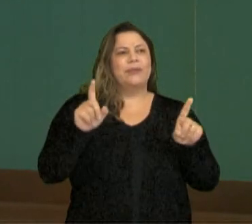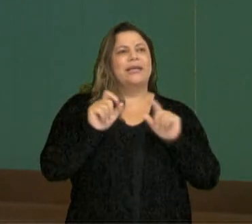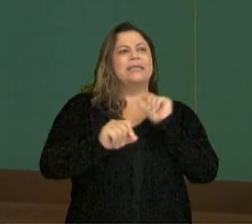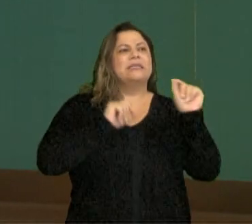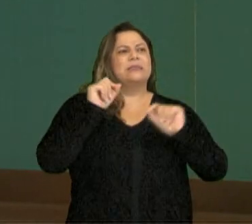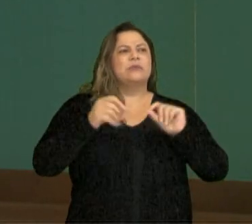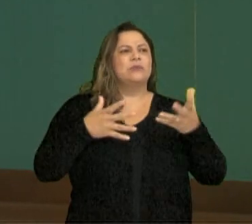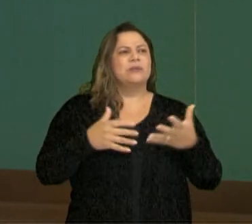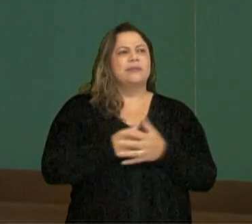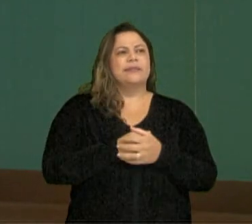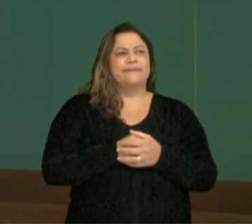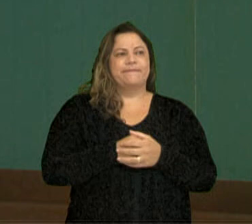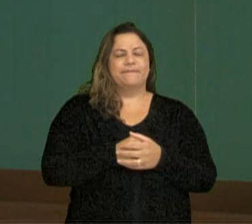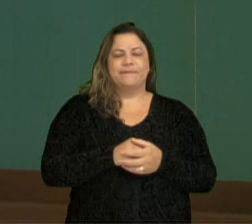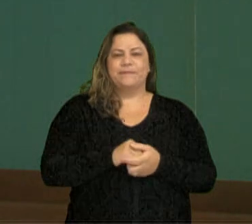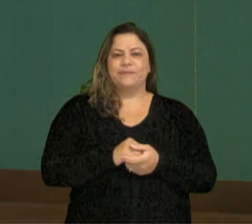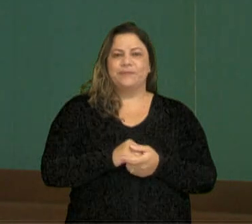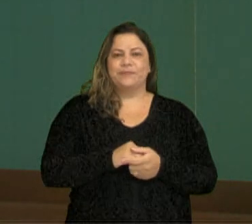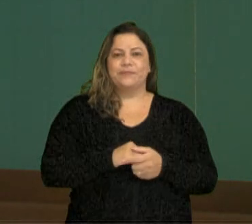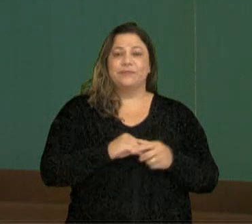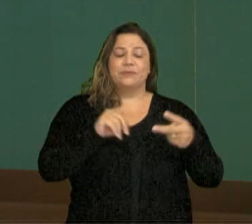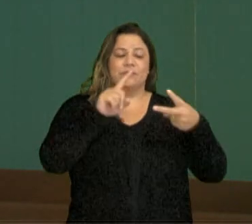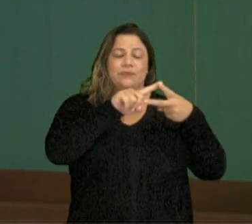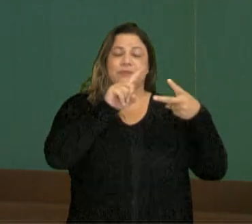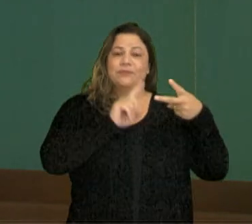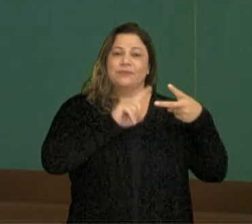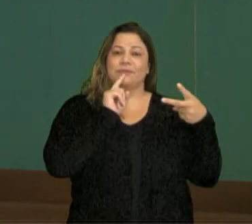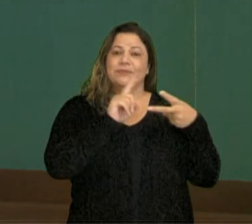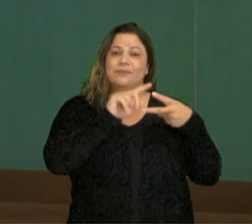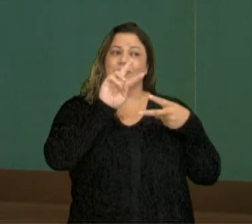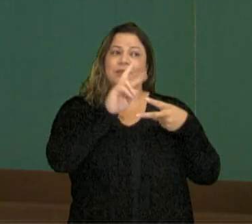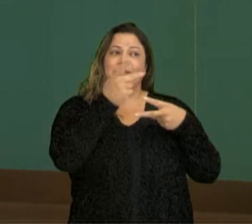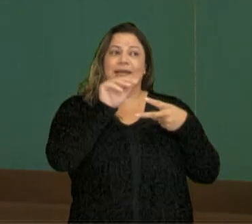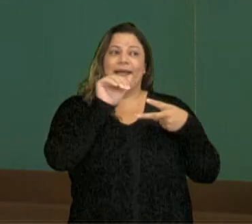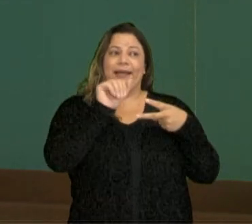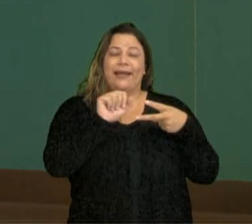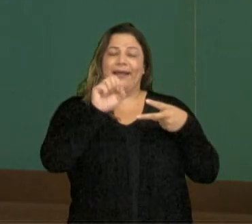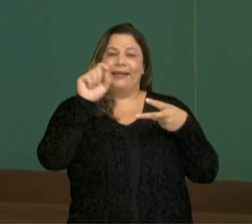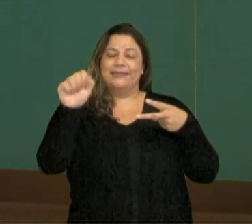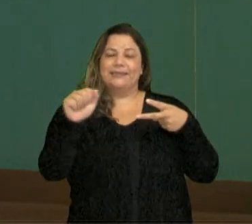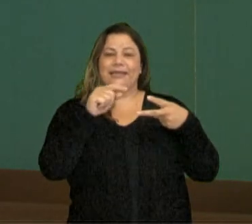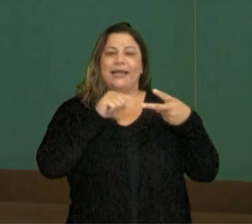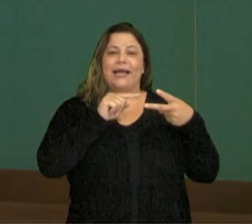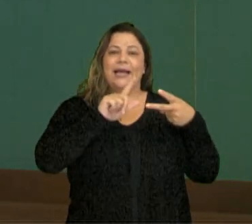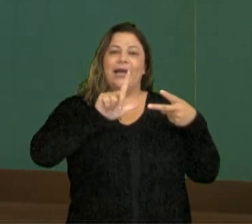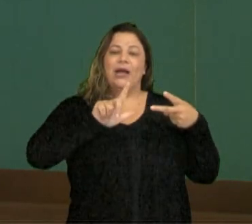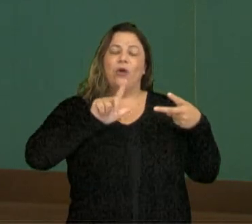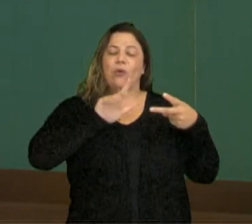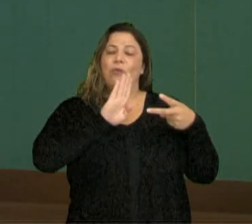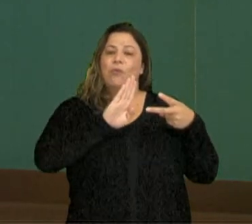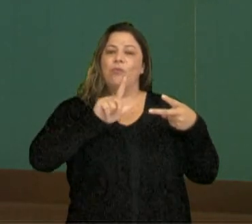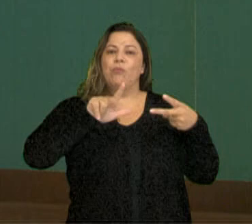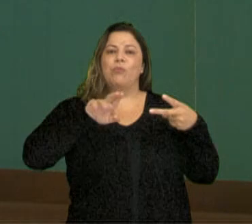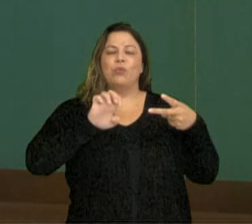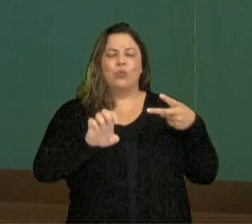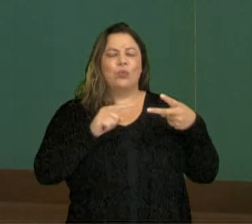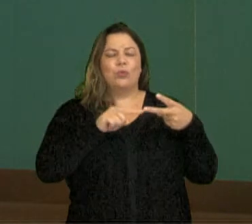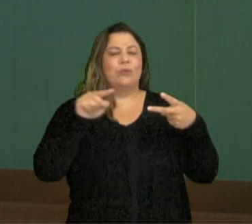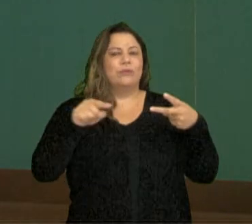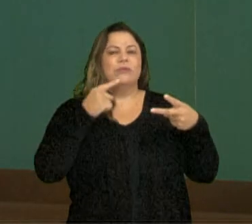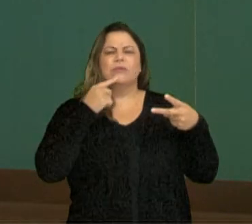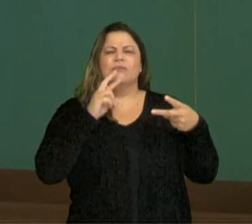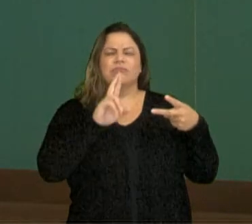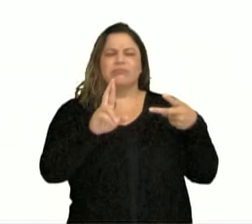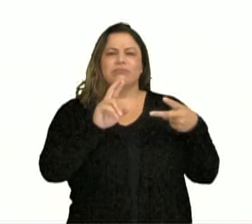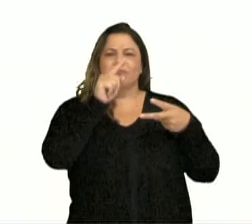words? Será que são has e a? Ou será que são blue e eyes? O que você acha? Marca